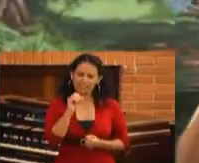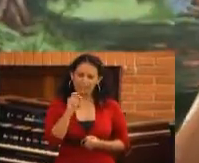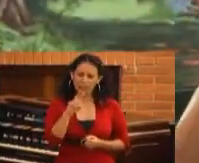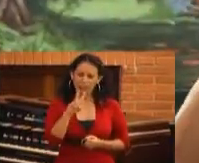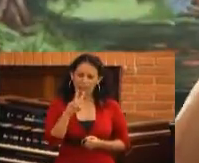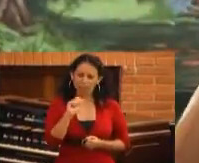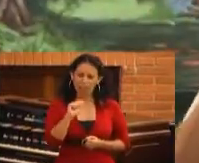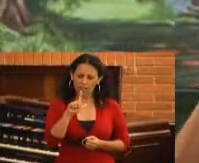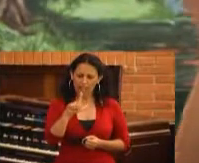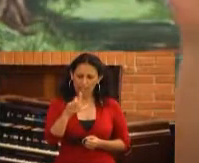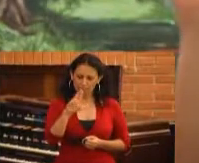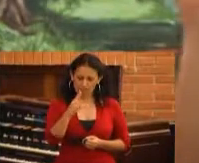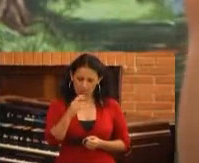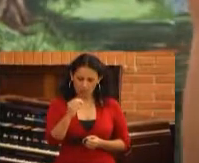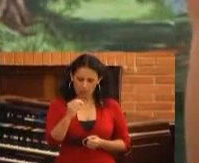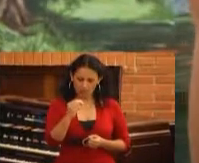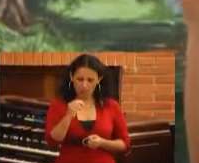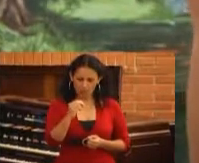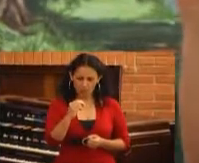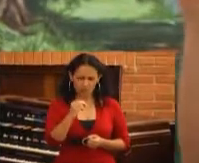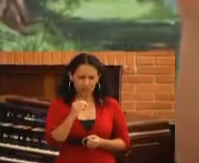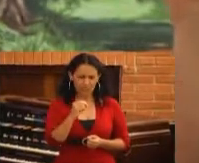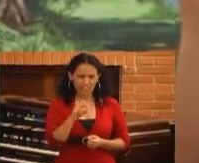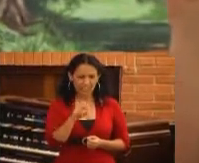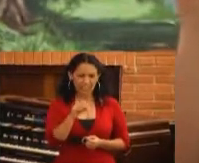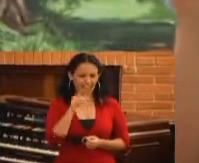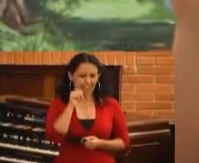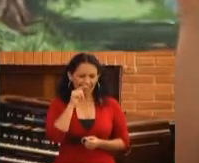Orvalho é aquela